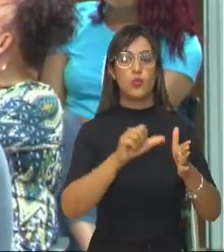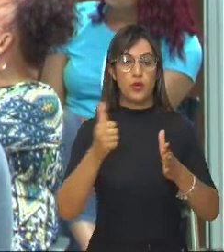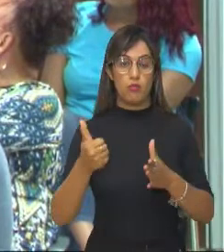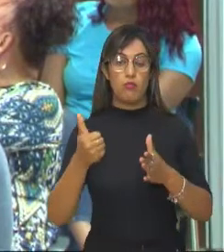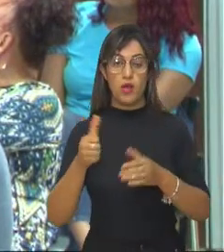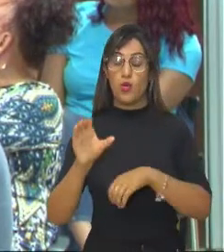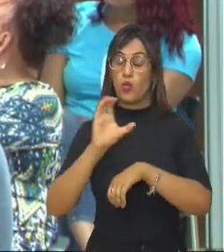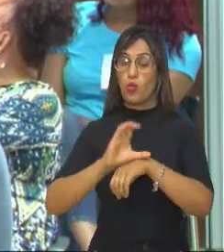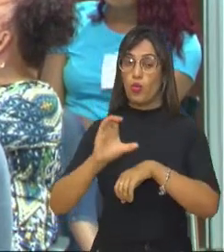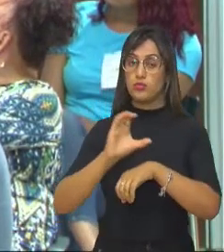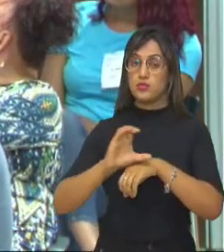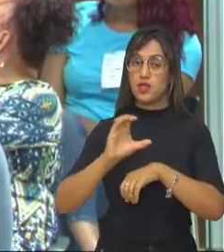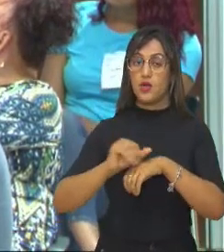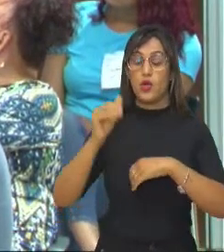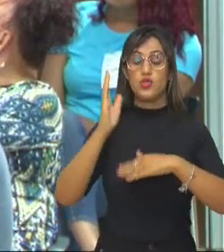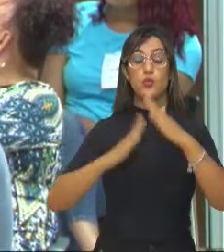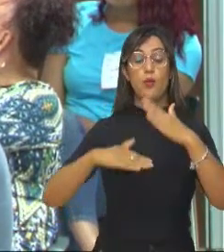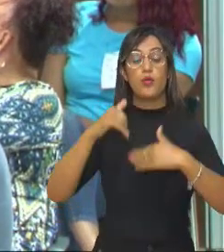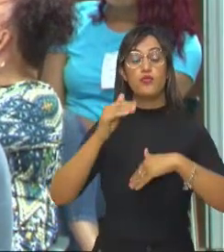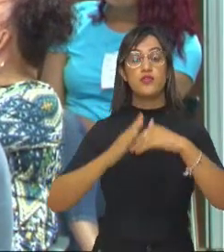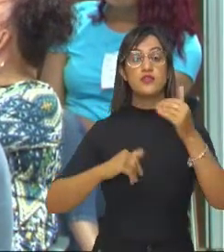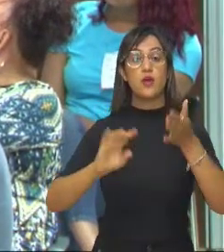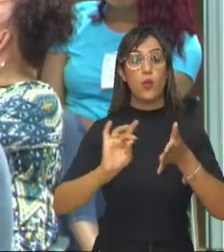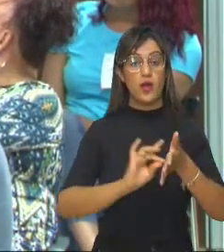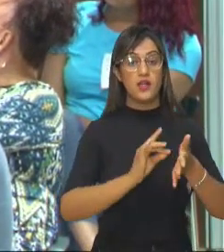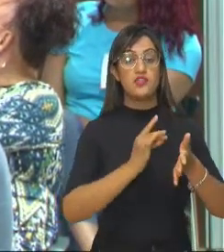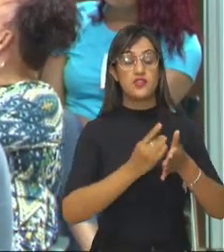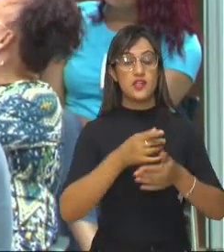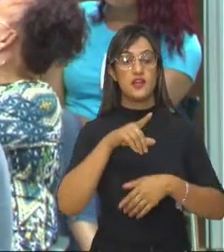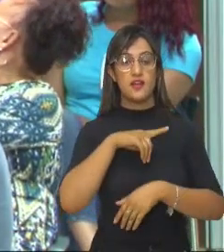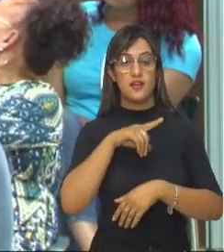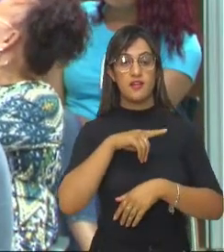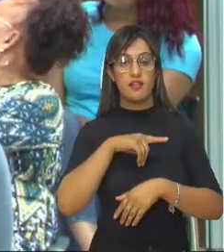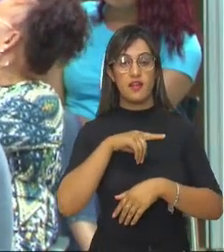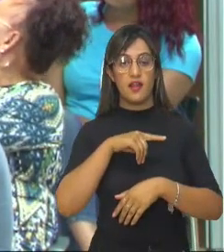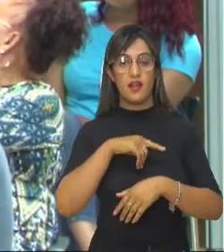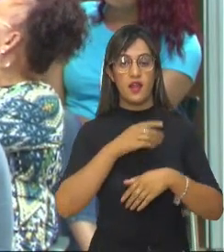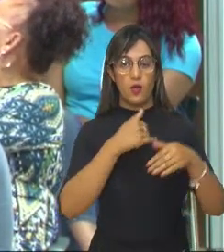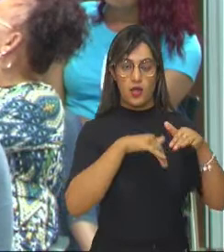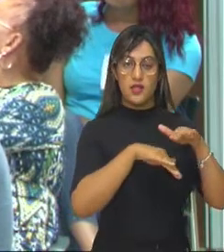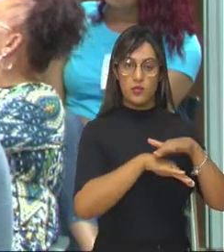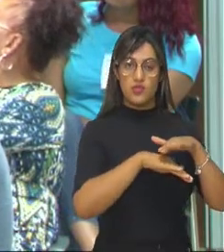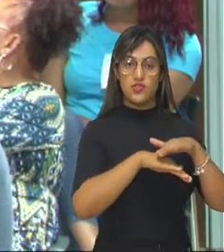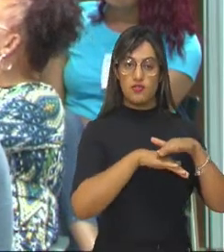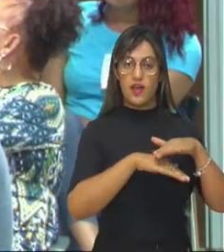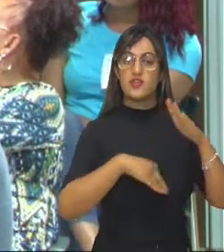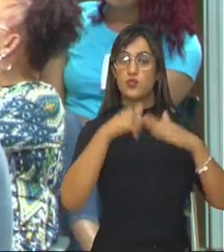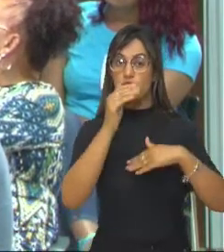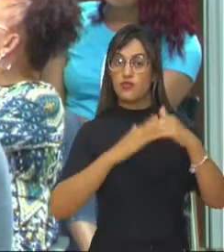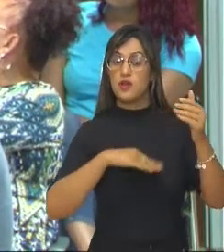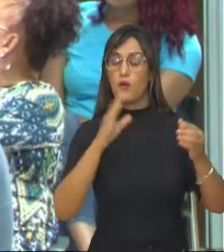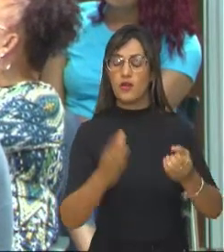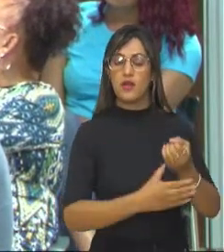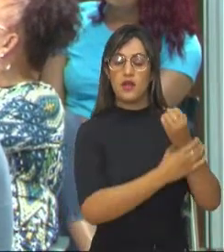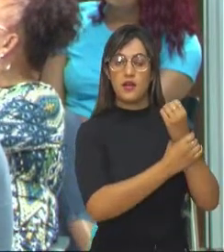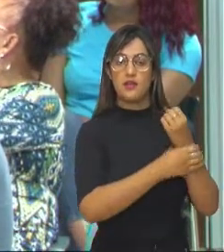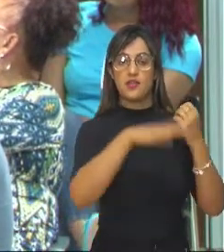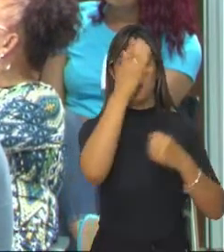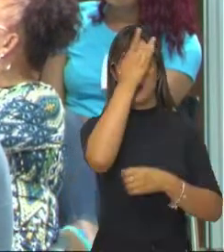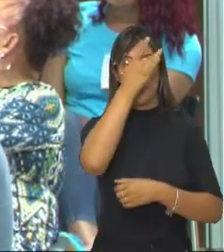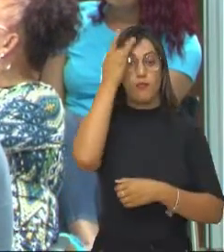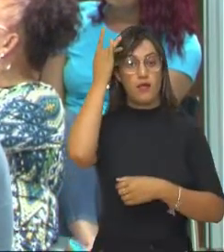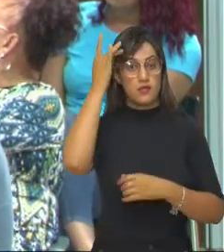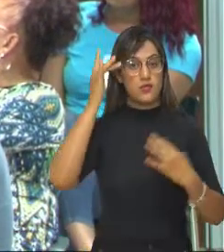conselho de uma profissão regulamentada que possui um sistema de reserva de vagas que garante que pessoas trans